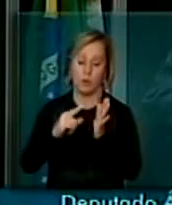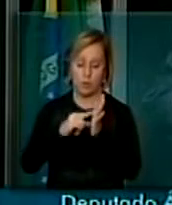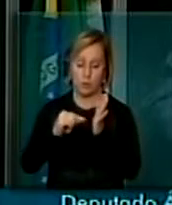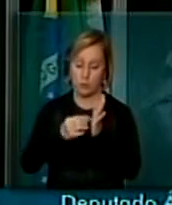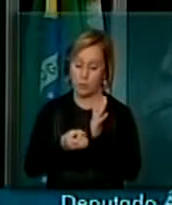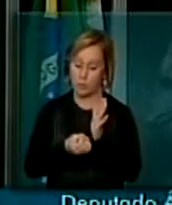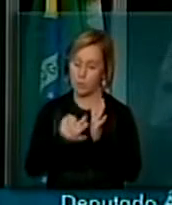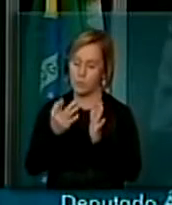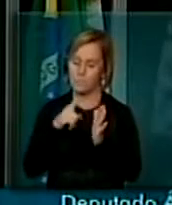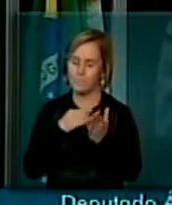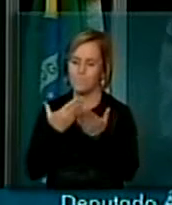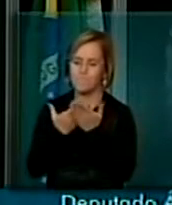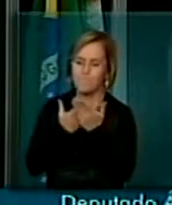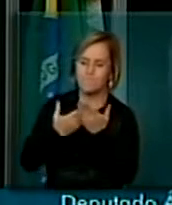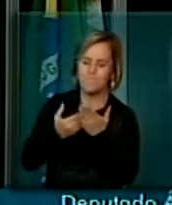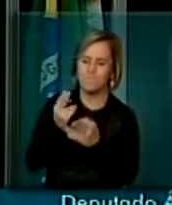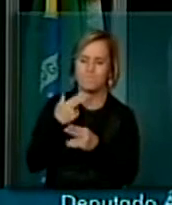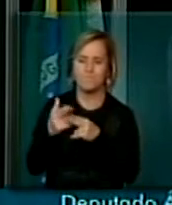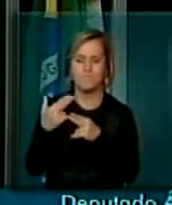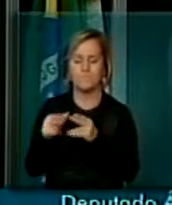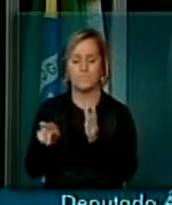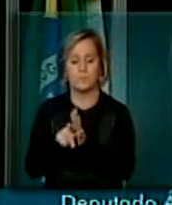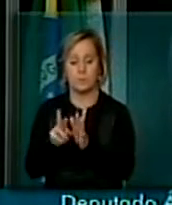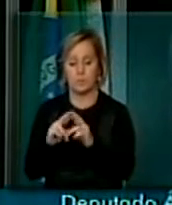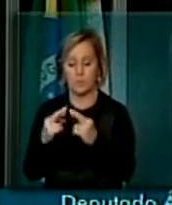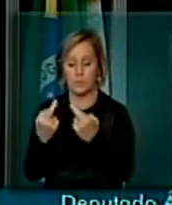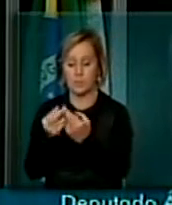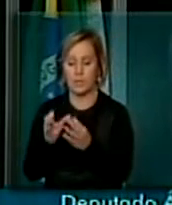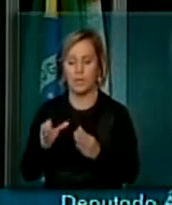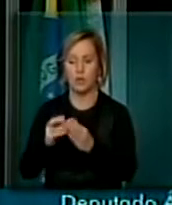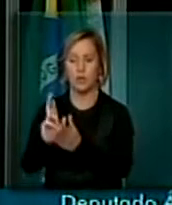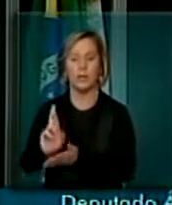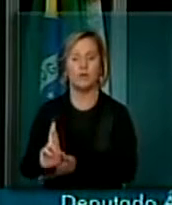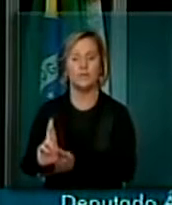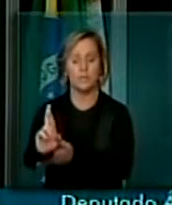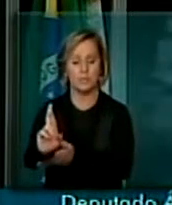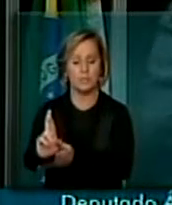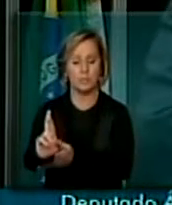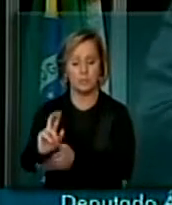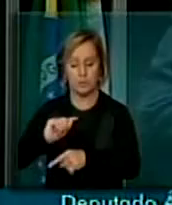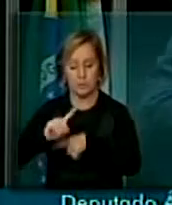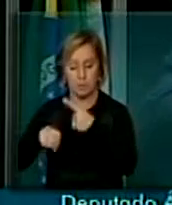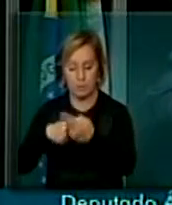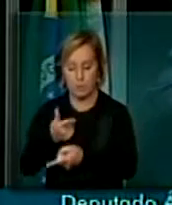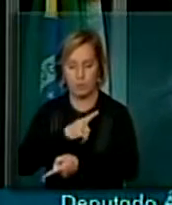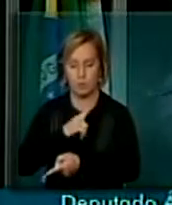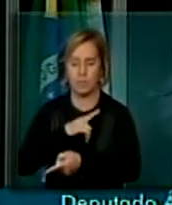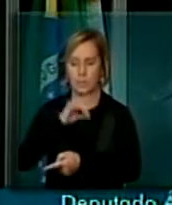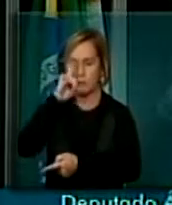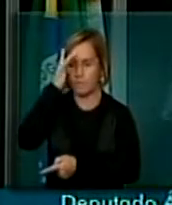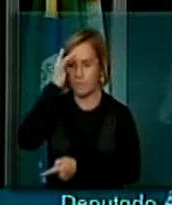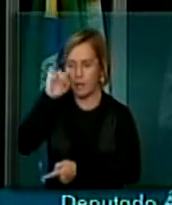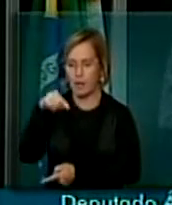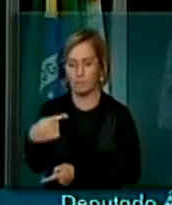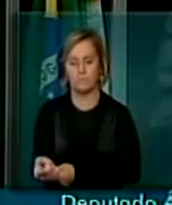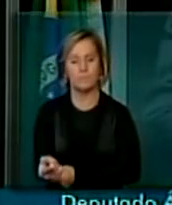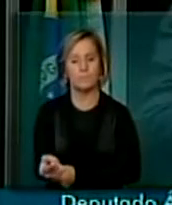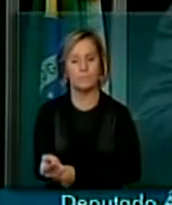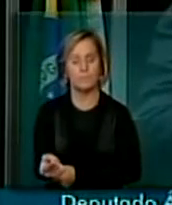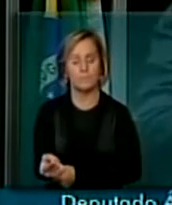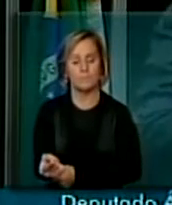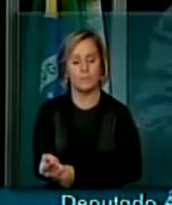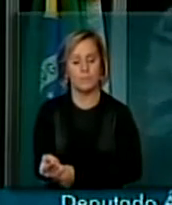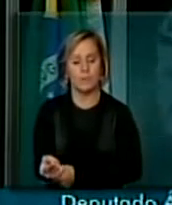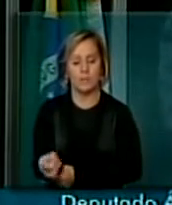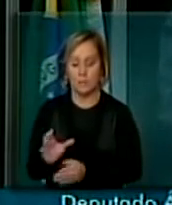de pretexto para que na reunião de líderes sequencial, no dia seguinte,